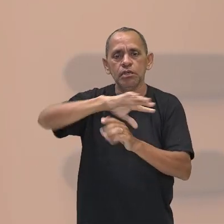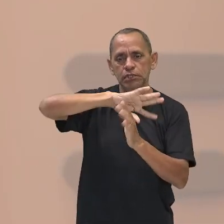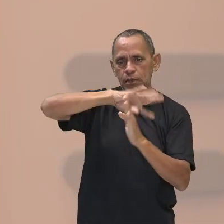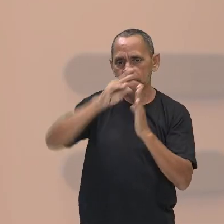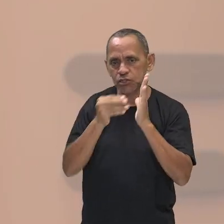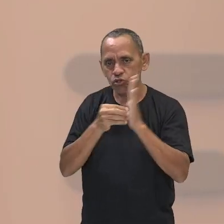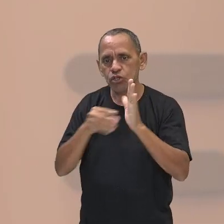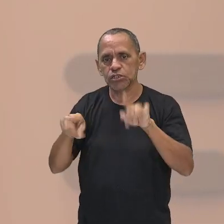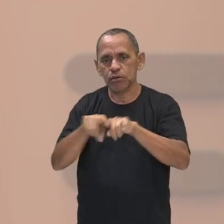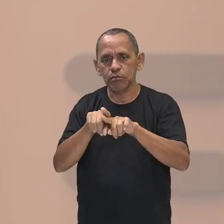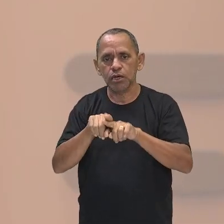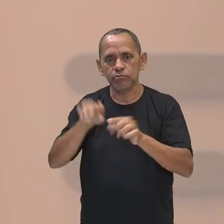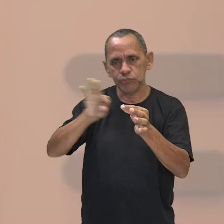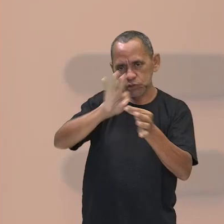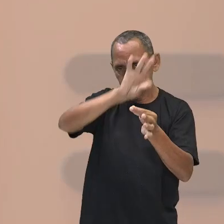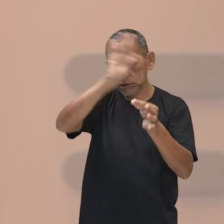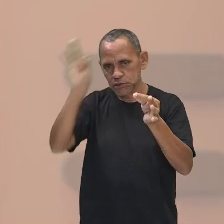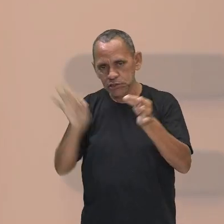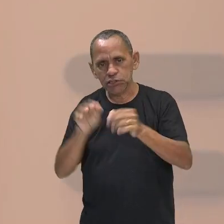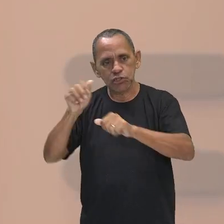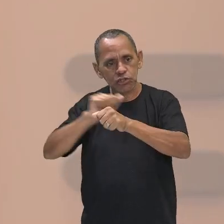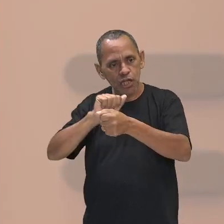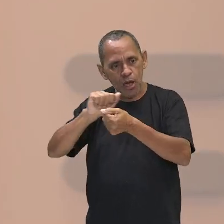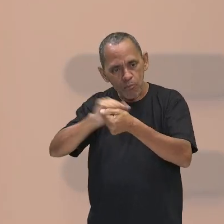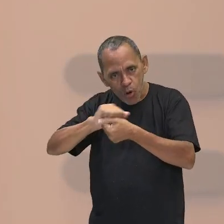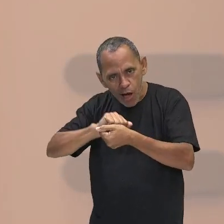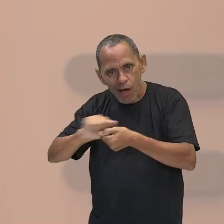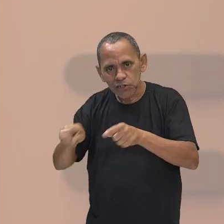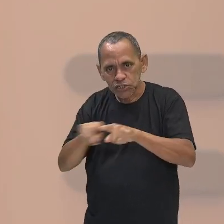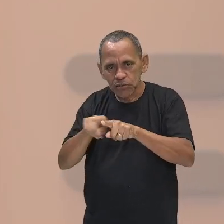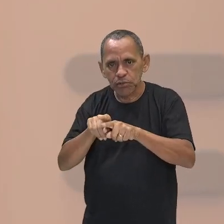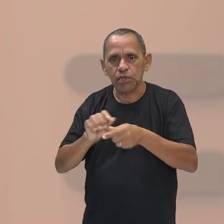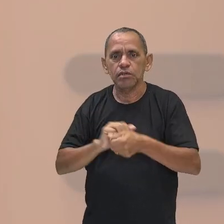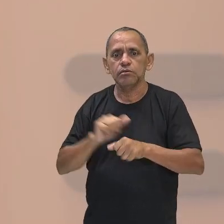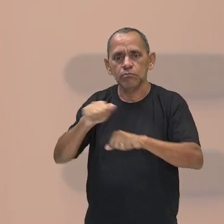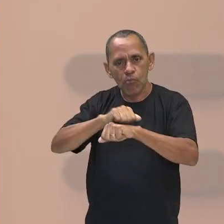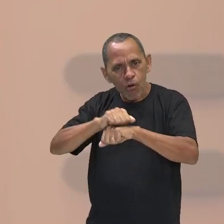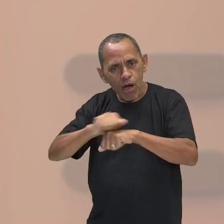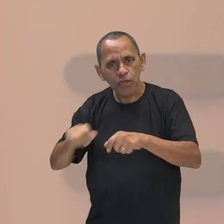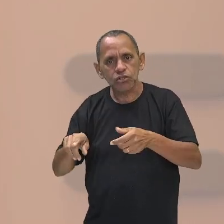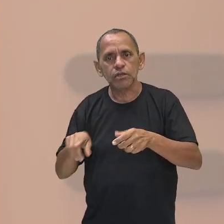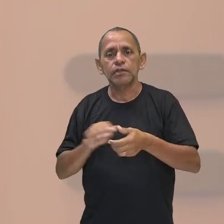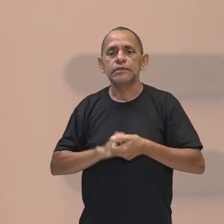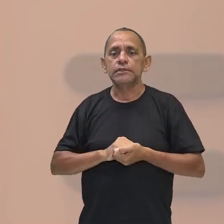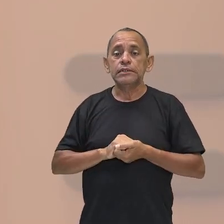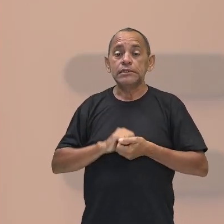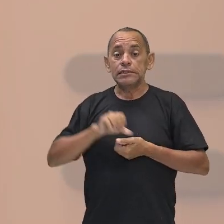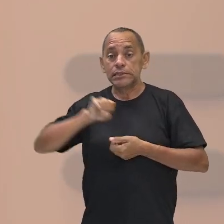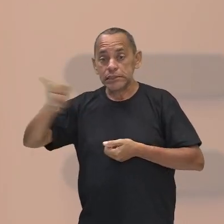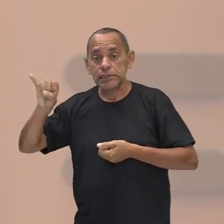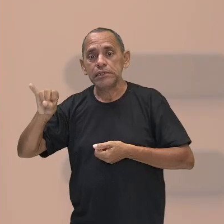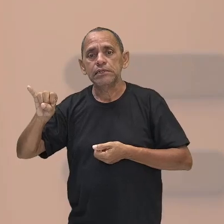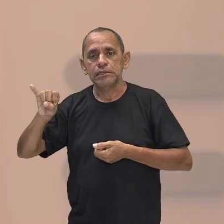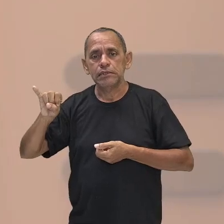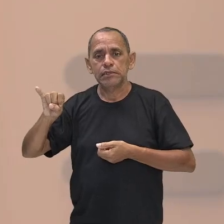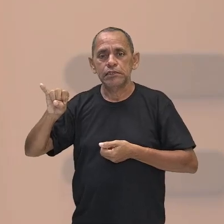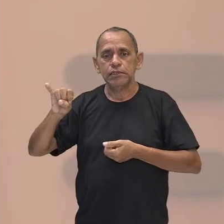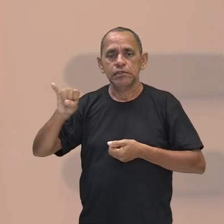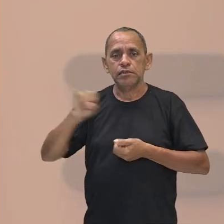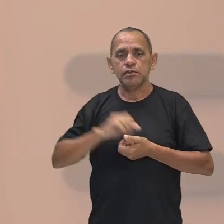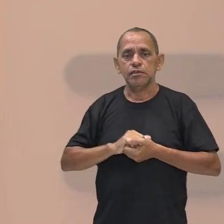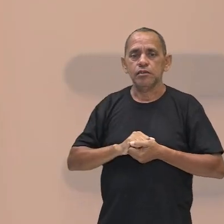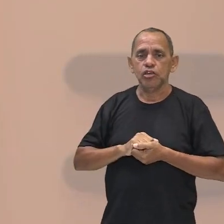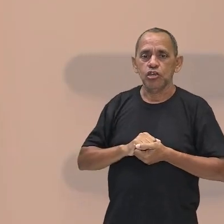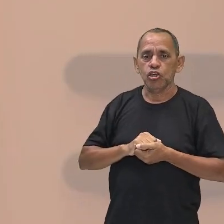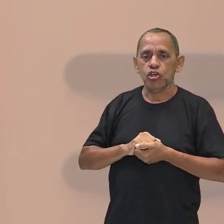do ciclo então da borracha, tá? Então, olha só, se eu mexo direto ali, estou então